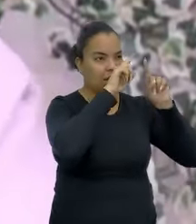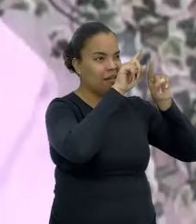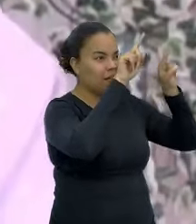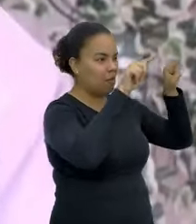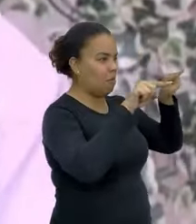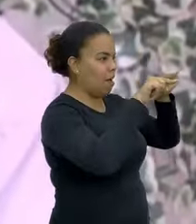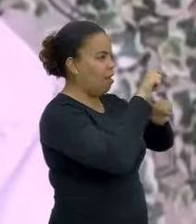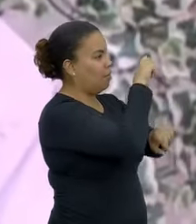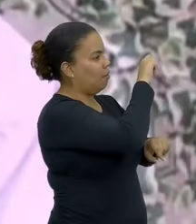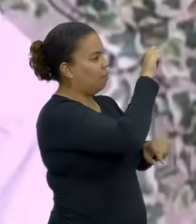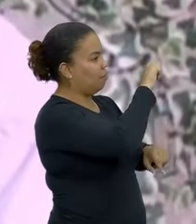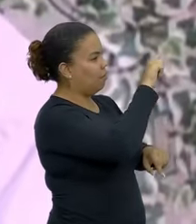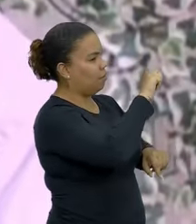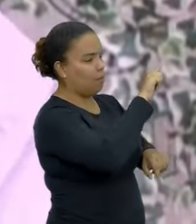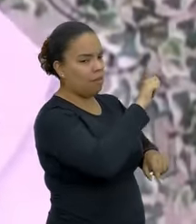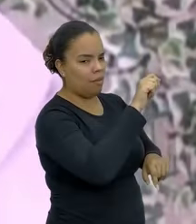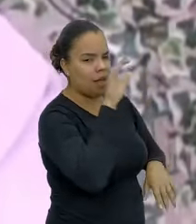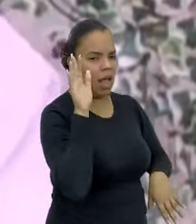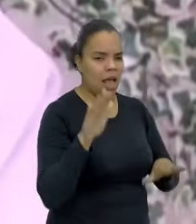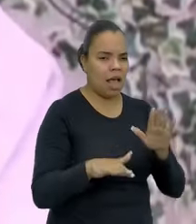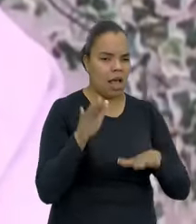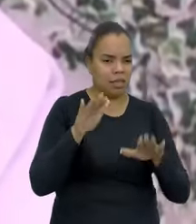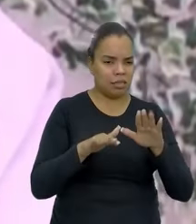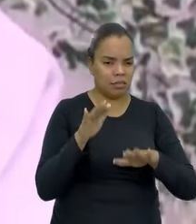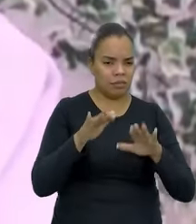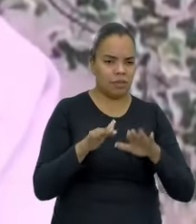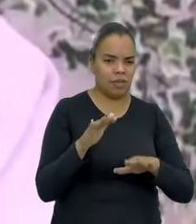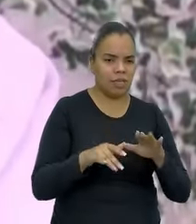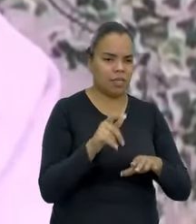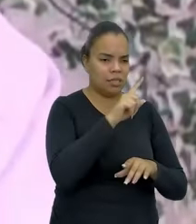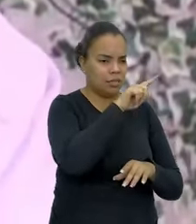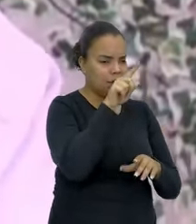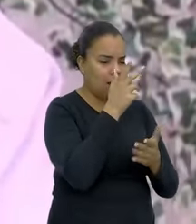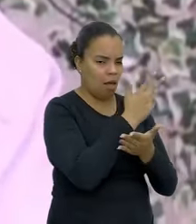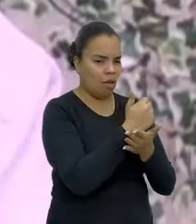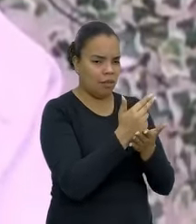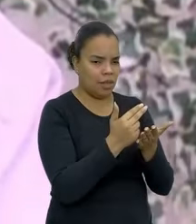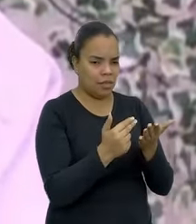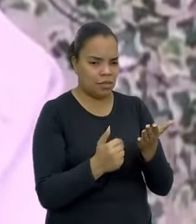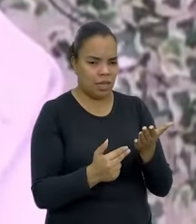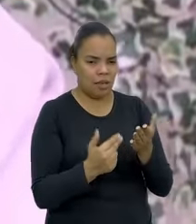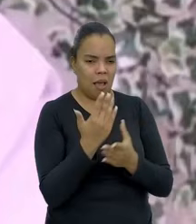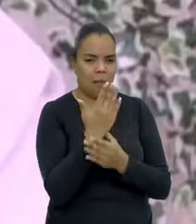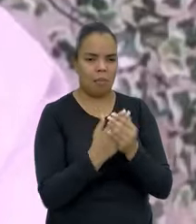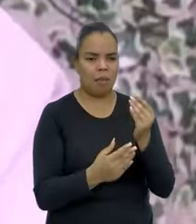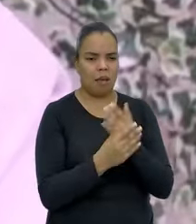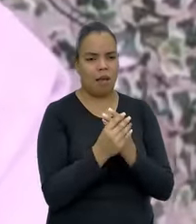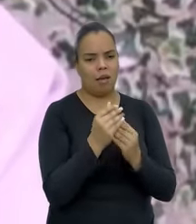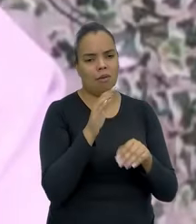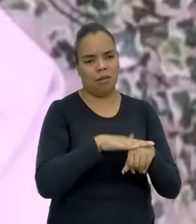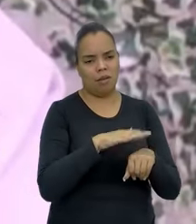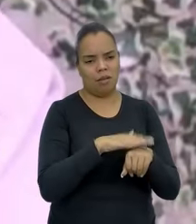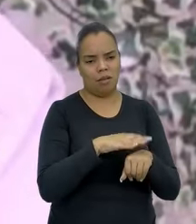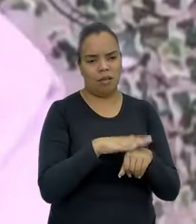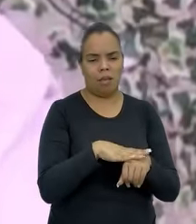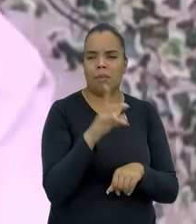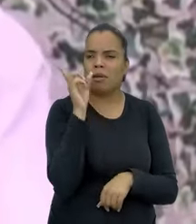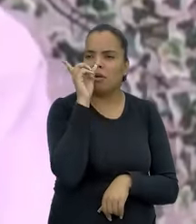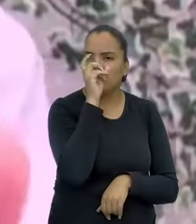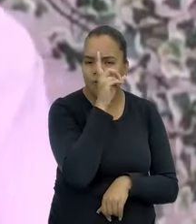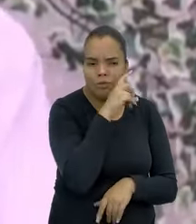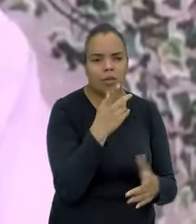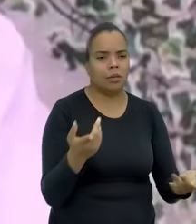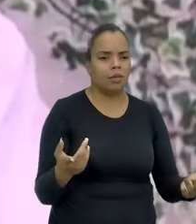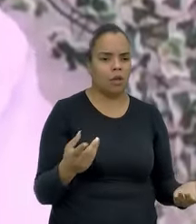trabalhamos com os desenhos muitas vezes até esses desenhos sendo feito a mão é muito complexo gente